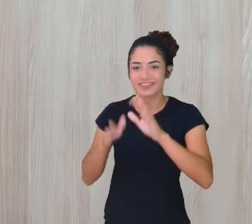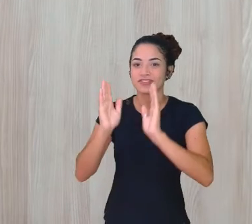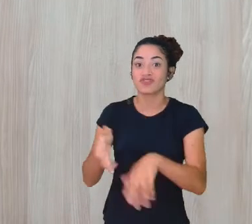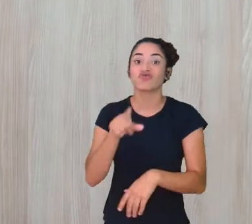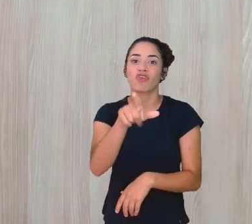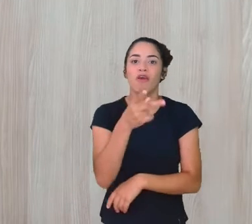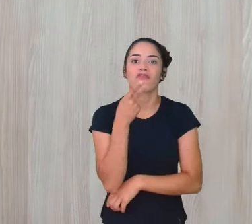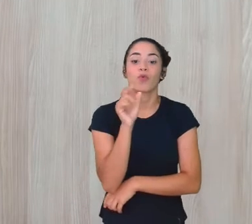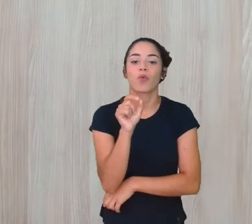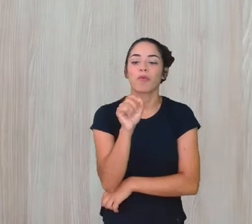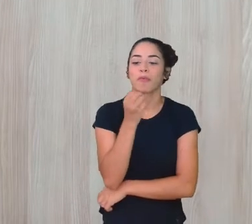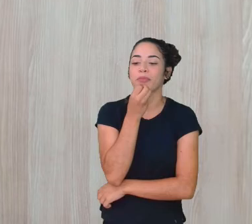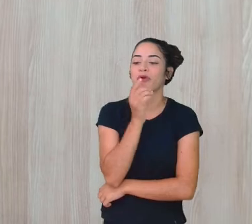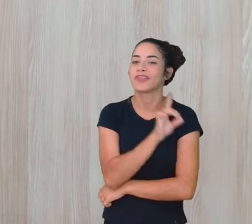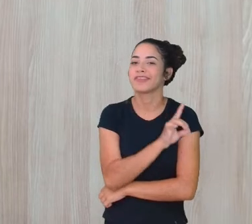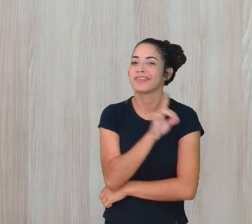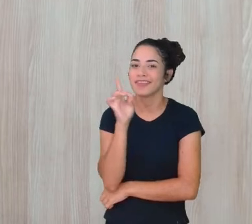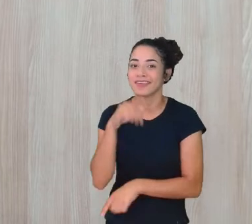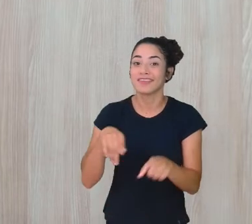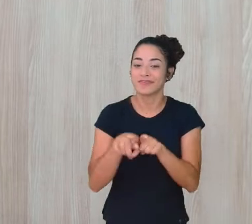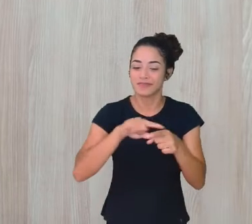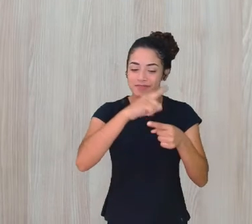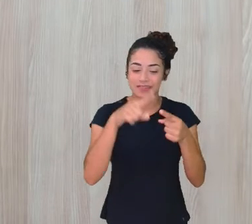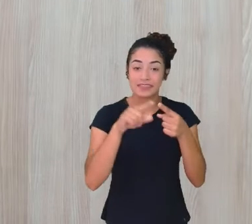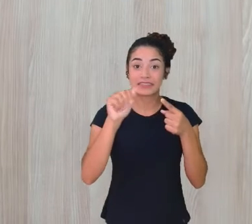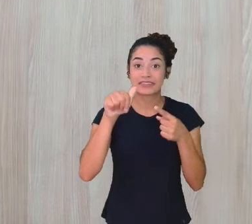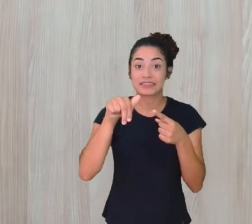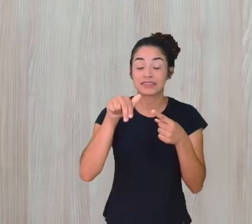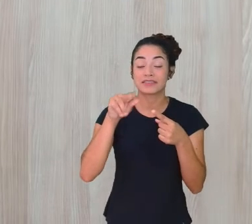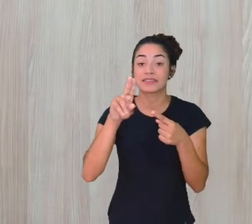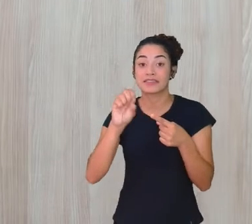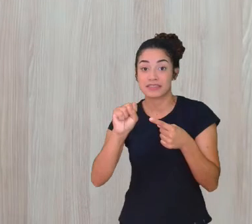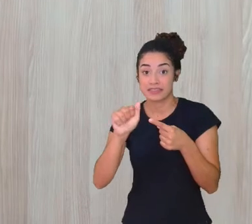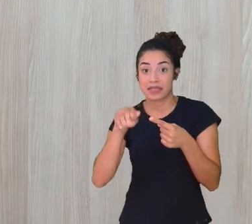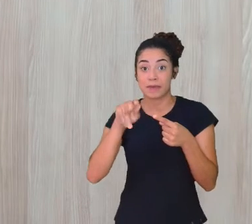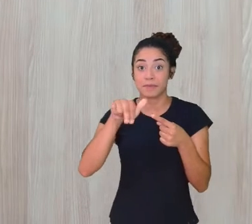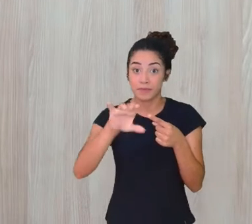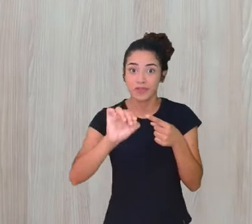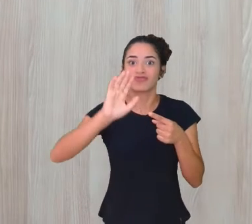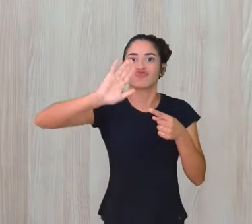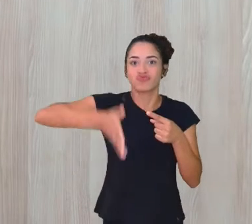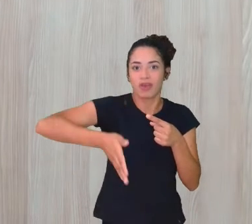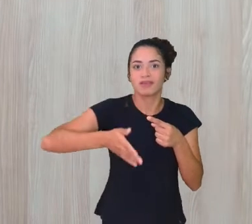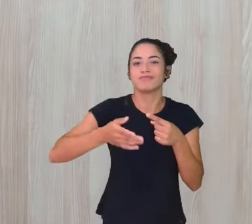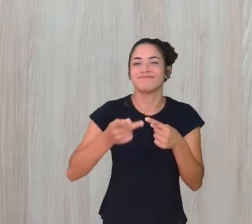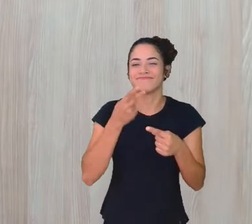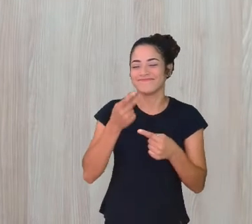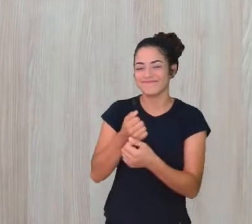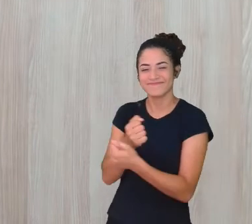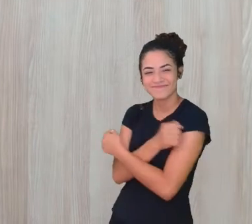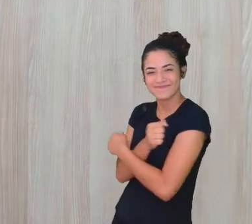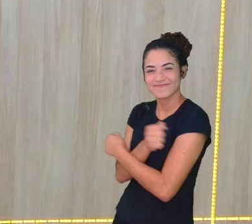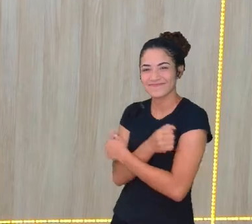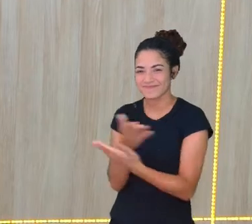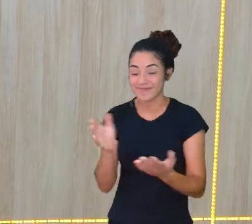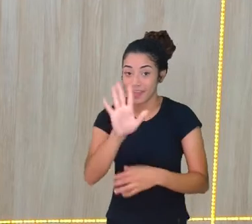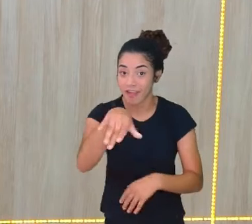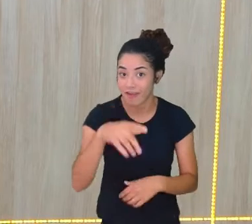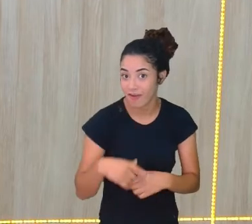dia aqui no chat. Sabino já chegou por aqui, viu, professor Abraço Luciano? Abraço aí para Sabino, pois nosso fiel escudeiro.